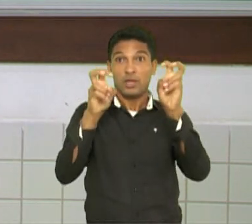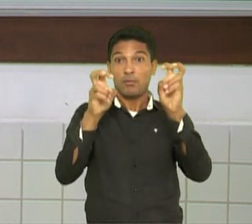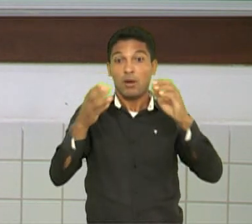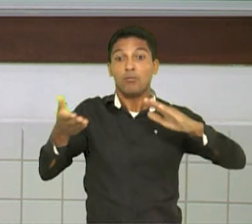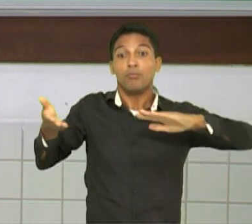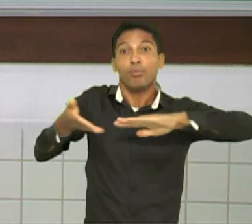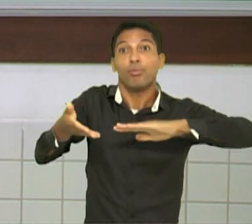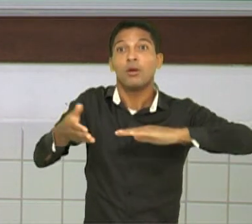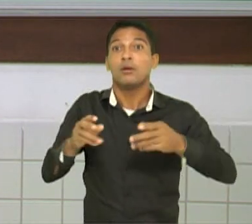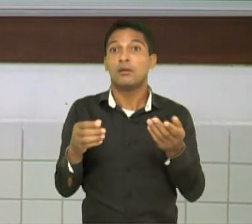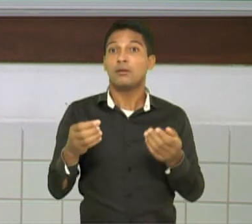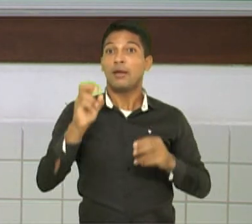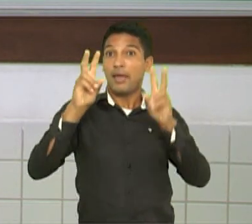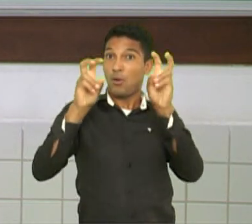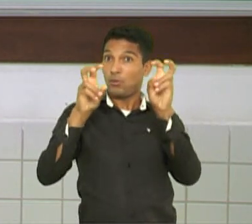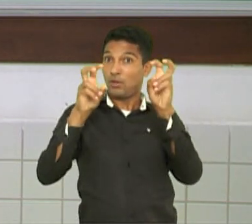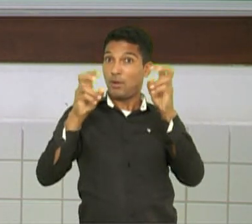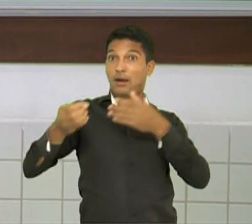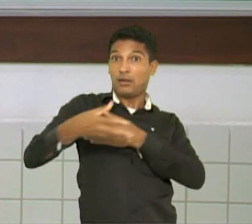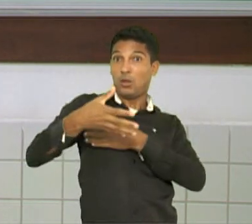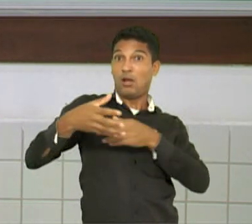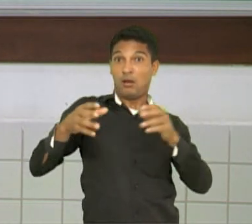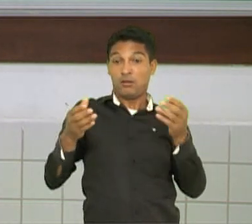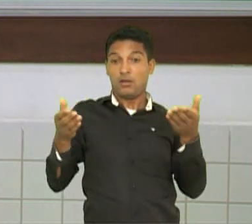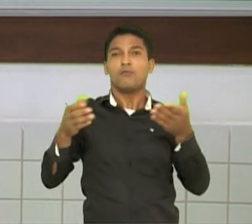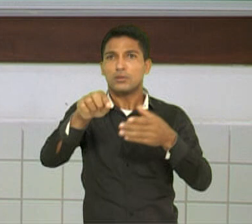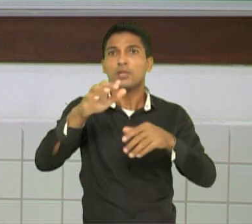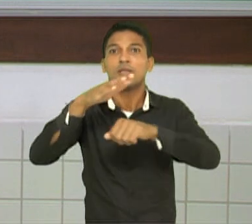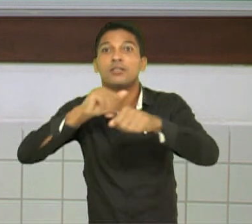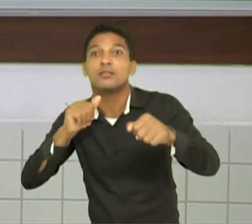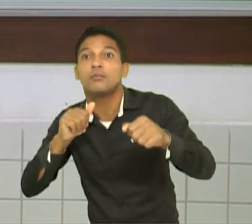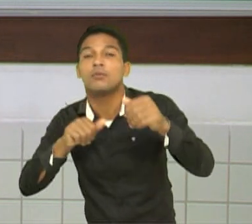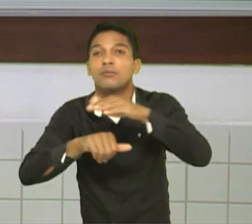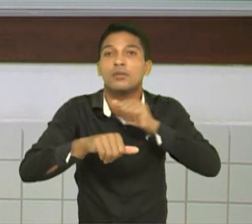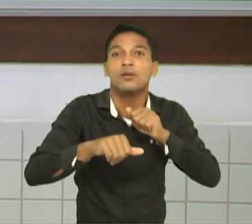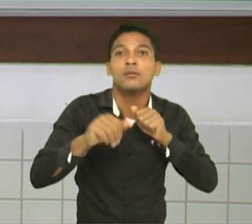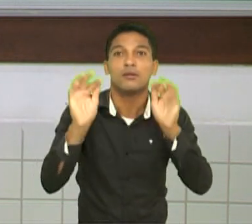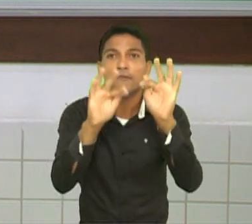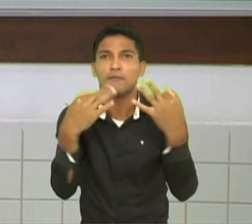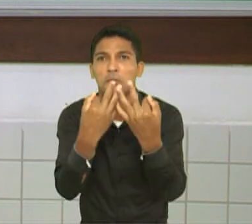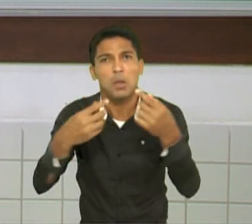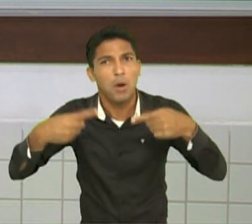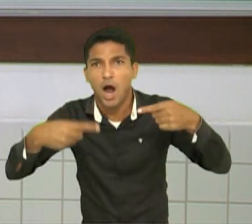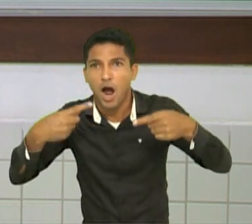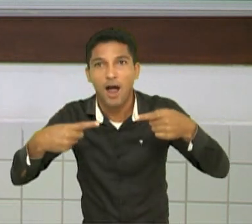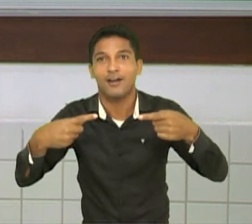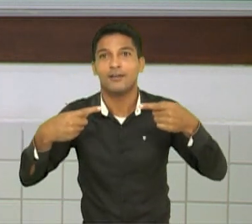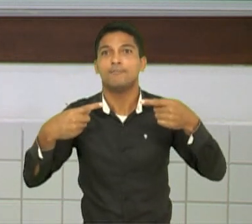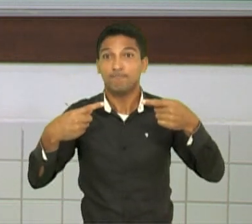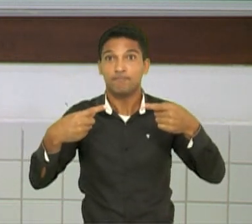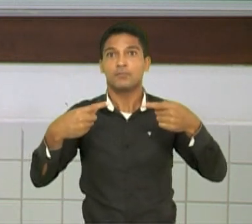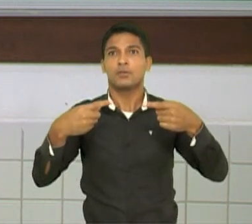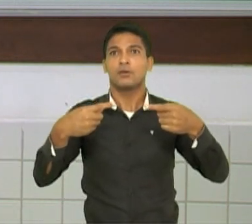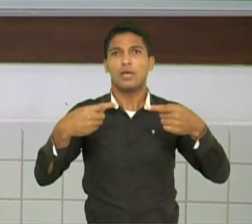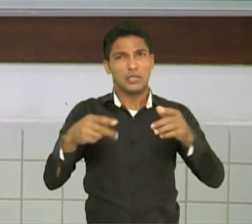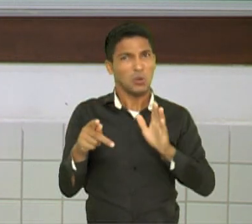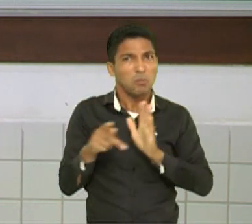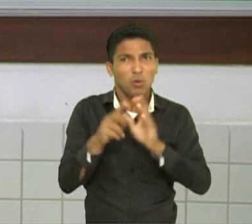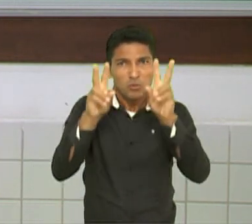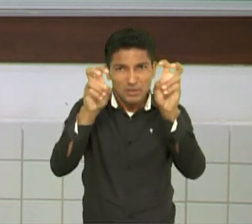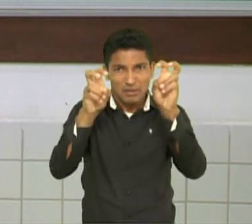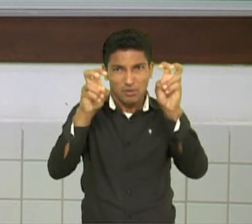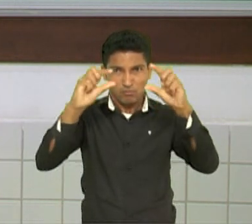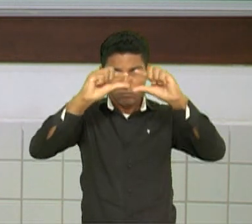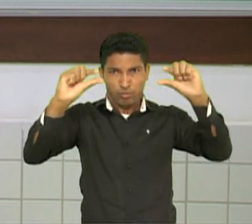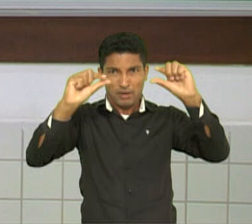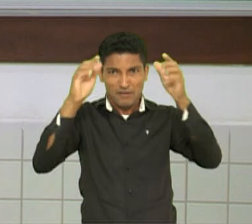você chamar a família para conversar, debater em casa, que são temas que não vão ficar restritos aos